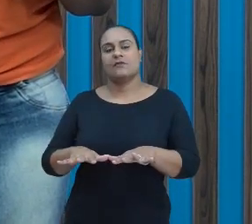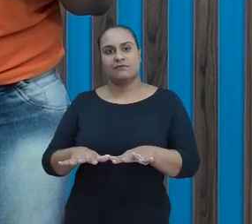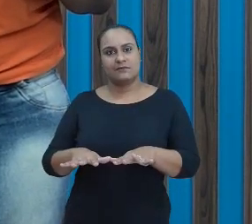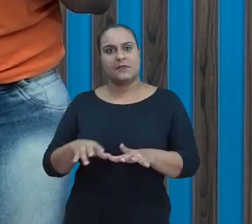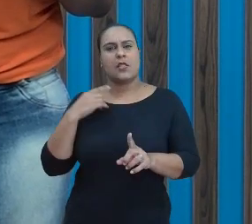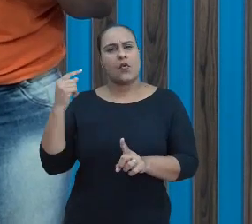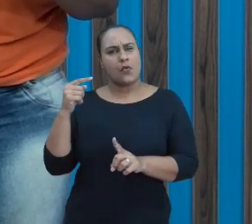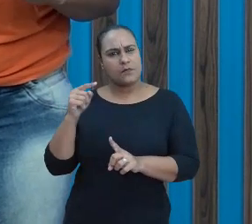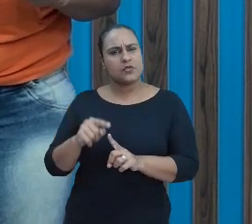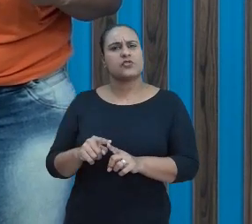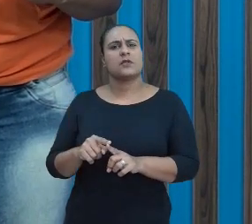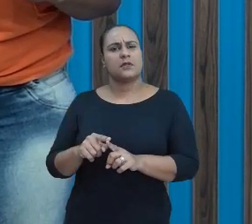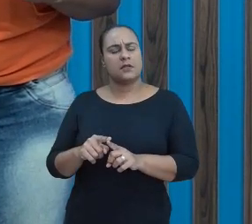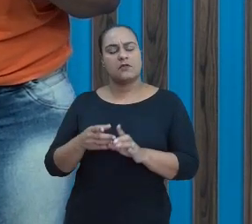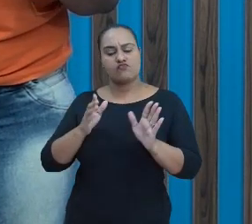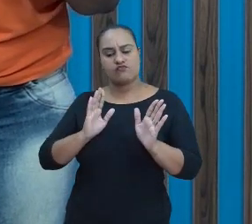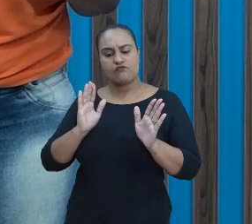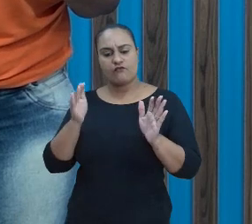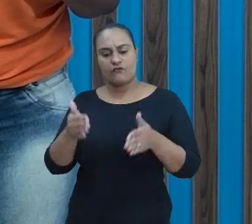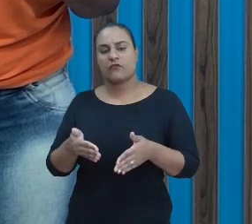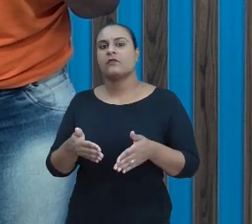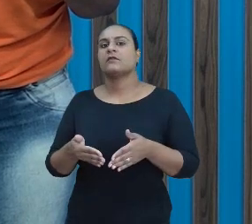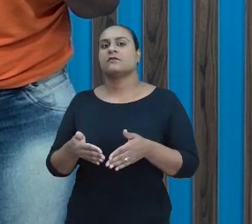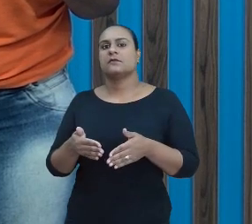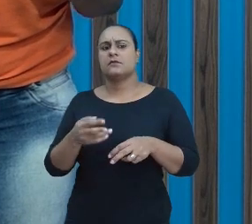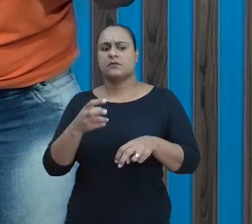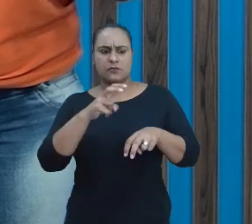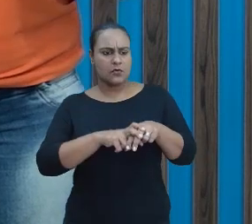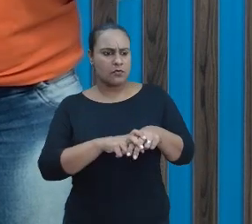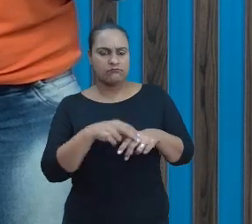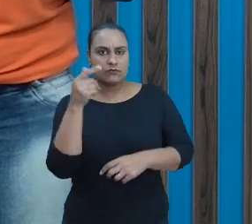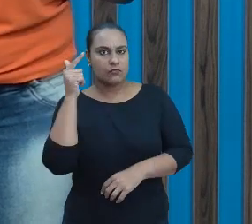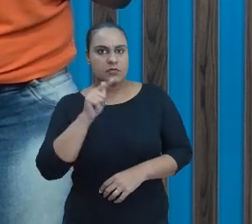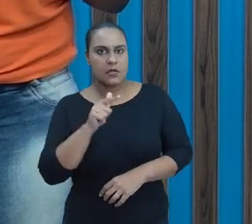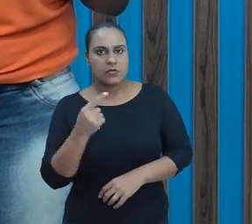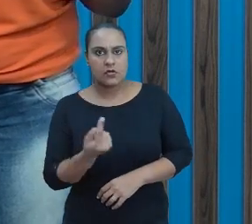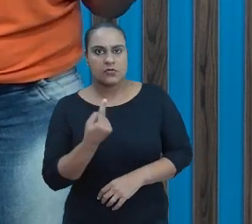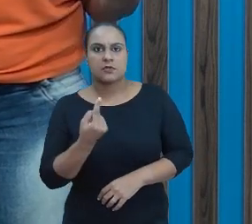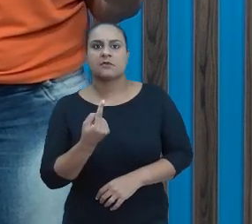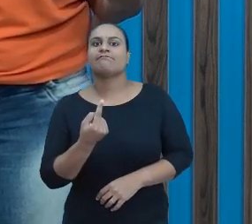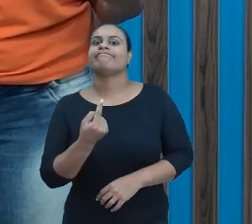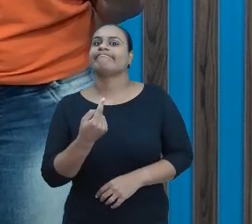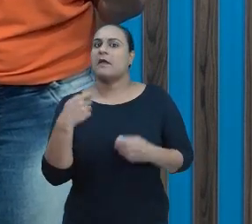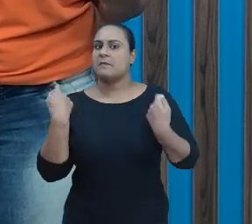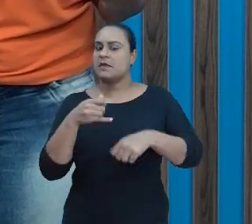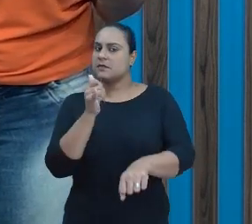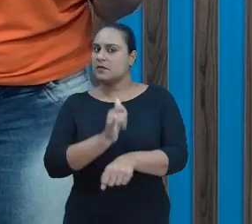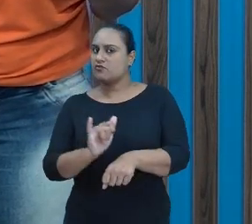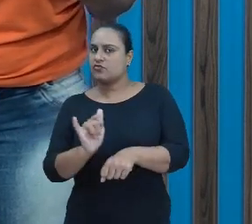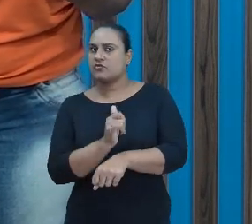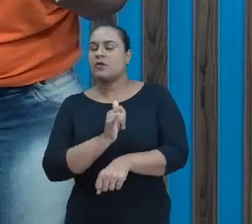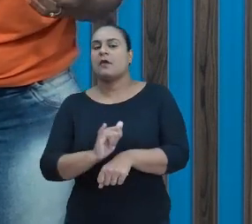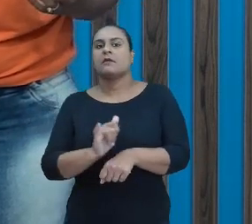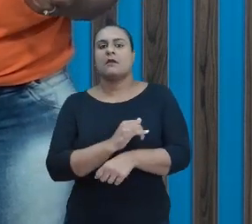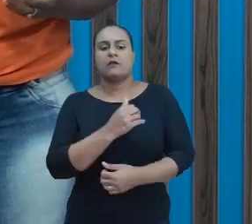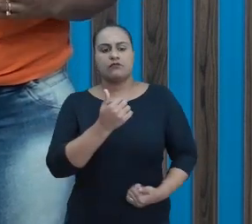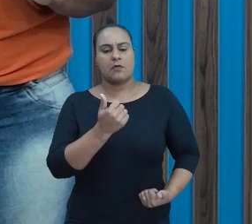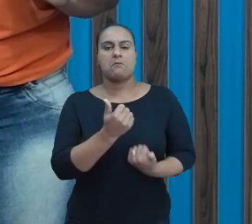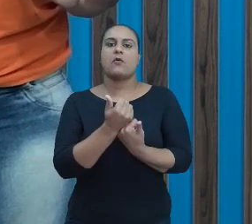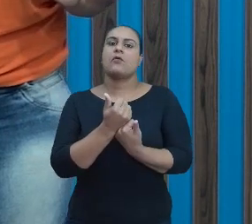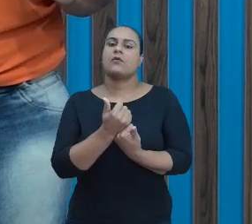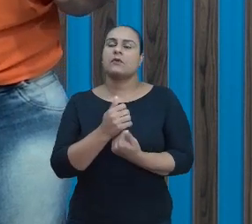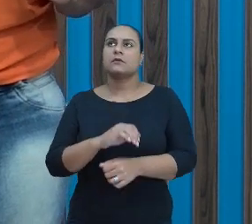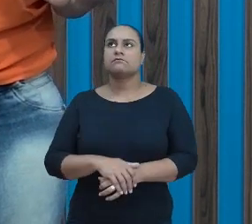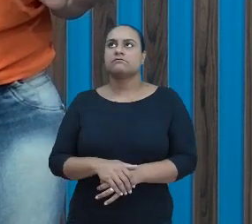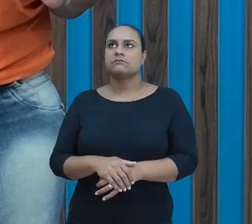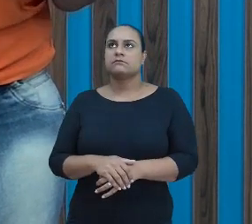esse formato, com esse foco. Então, não consegue sentar sozinho, vai precisar de alguns recursos, vai precisar de algum suporte. Não